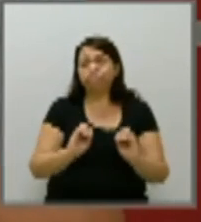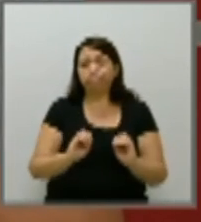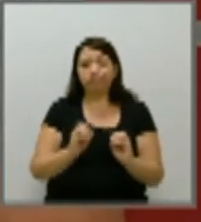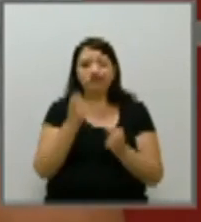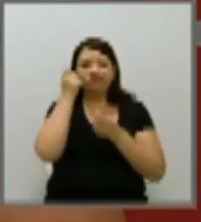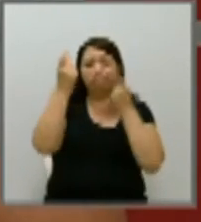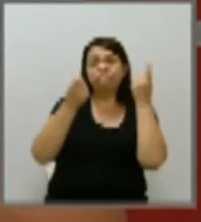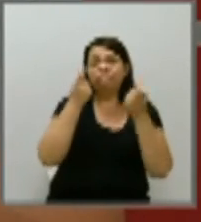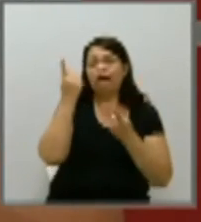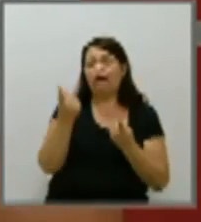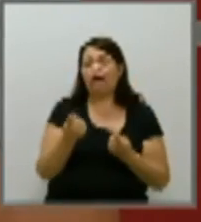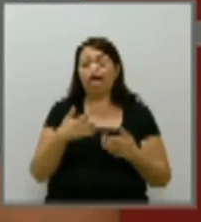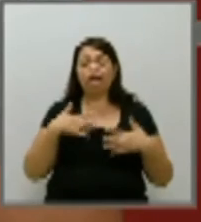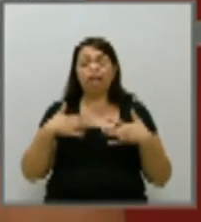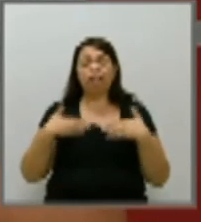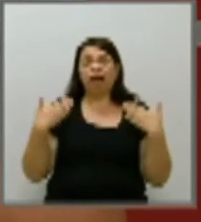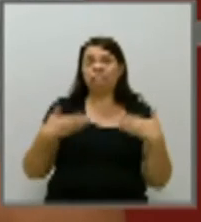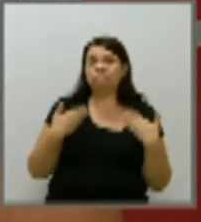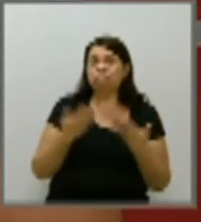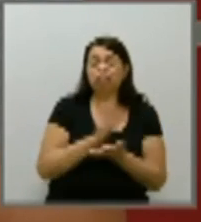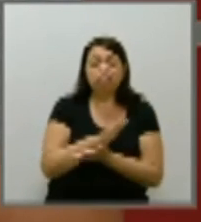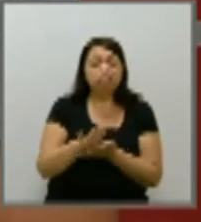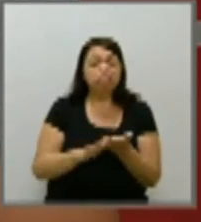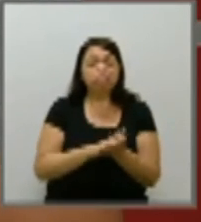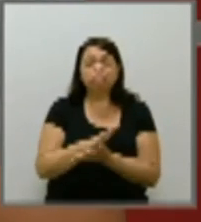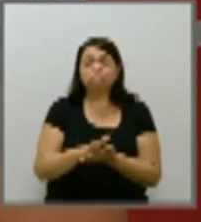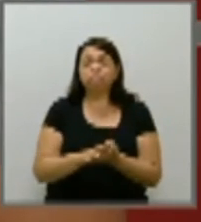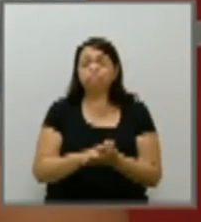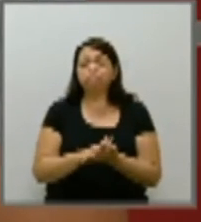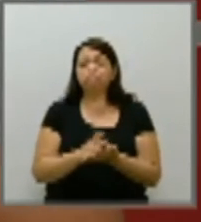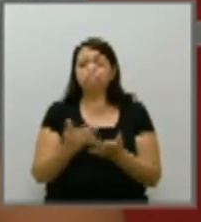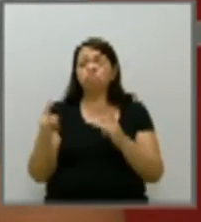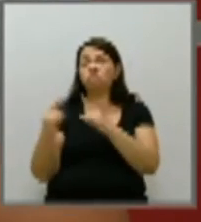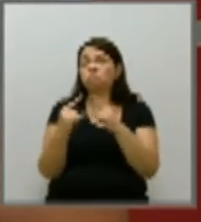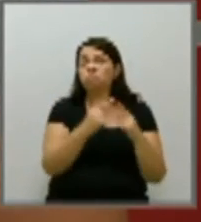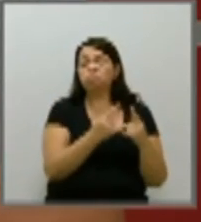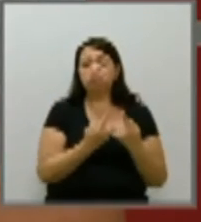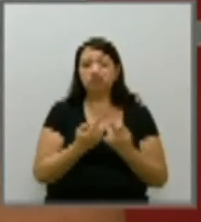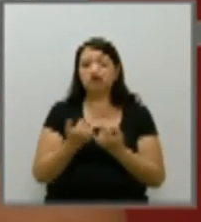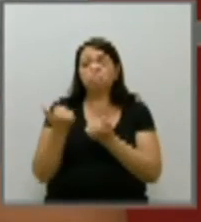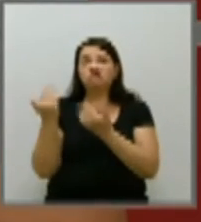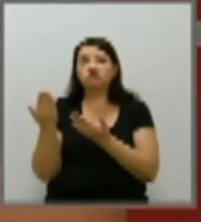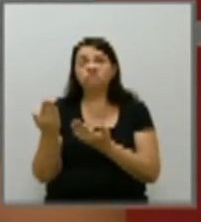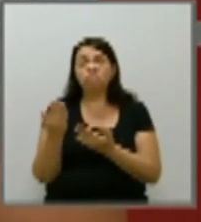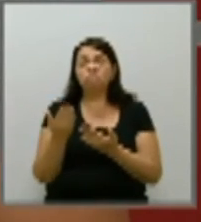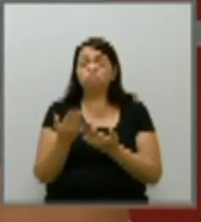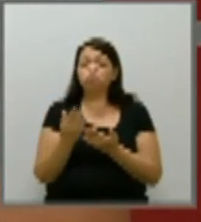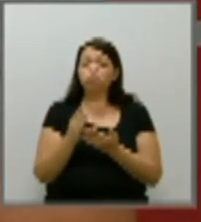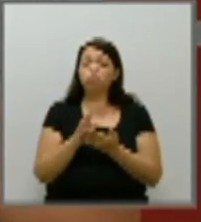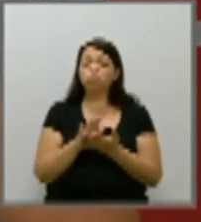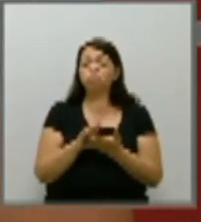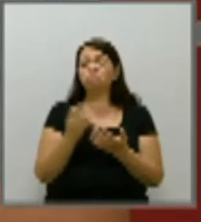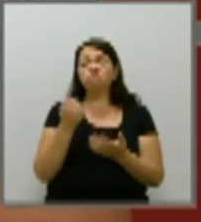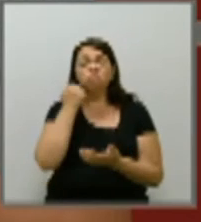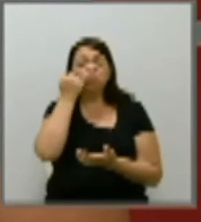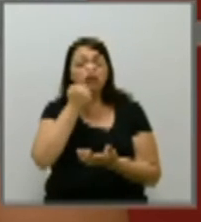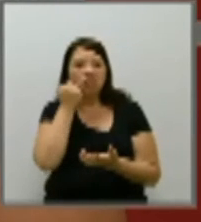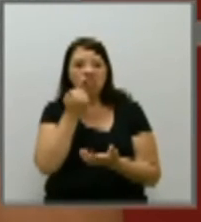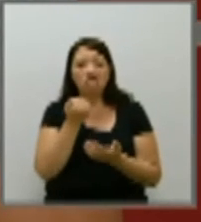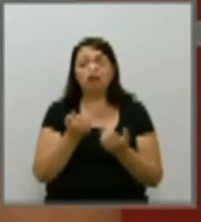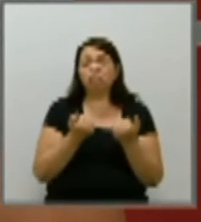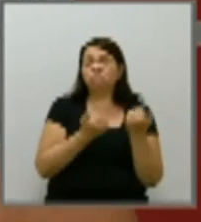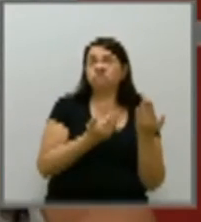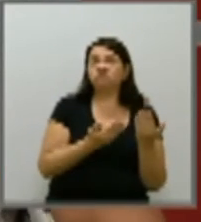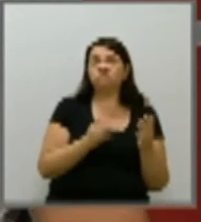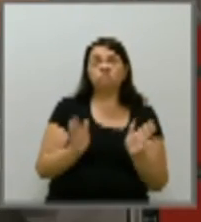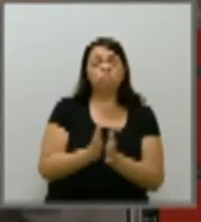iniciativa por parte da prefeitura, por parte dos órgãos para a juventude, para a periferia, para a juventude pobre, para a juventude negra em